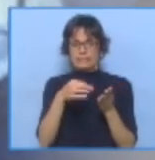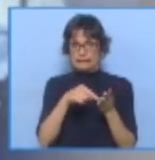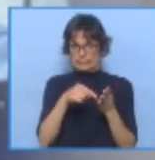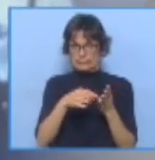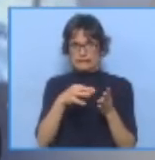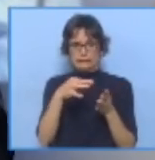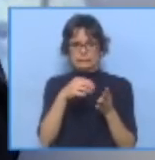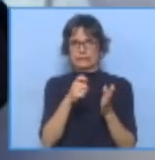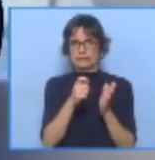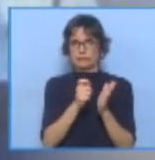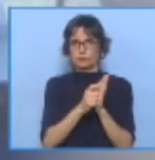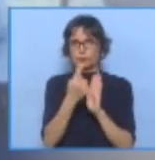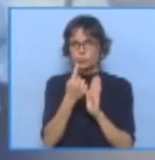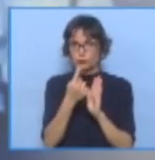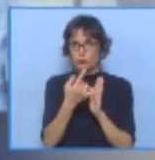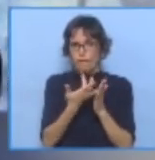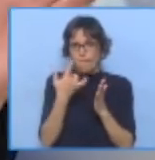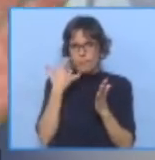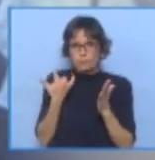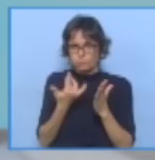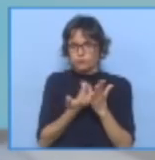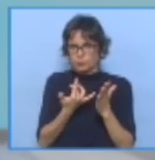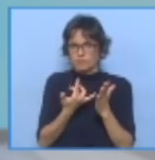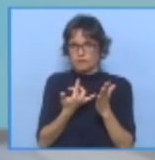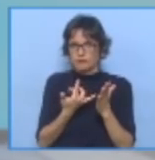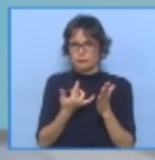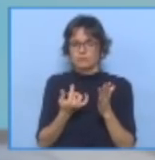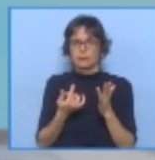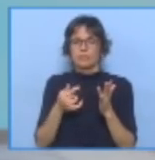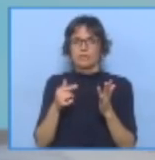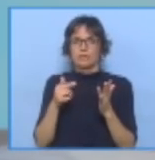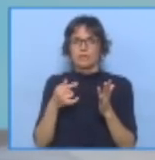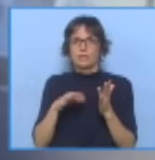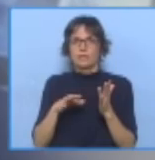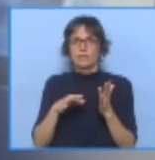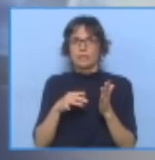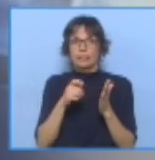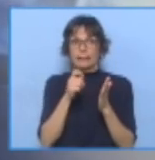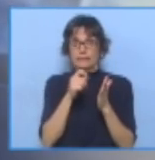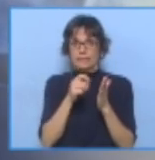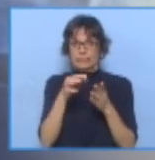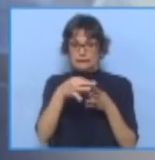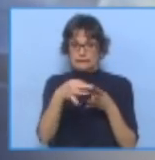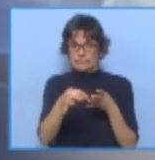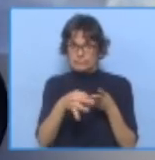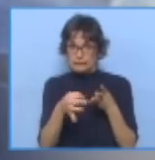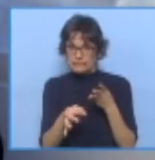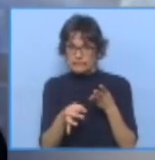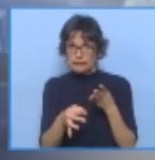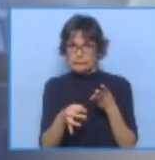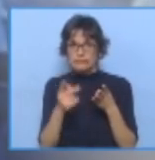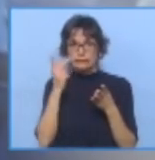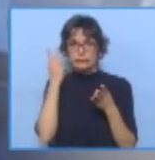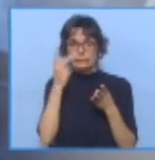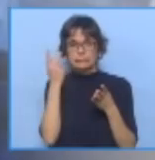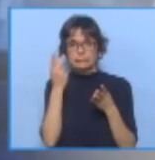Há aqui um ponto que eu gostaria de realçar, não quero com isto dizer que seja o mais importante. São os paradigmas da vivência religiosa